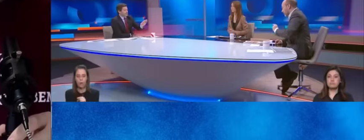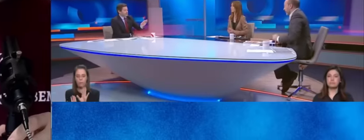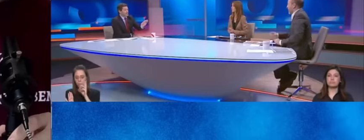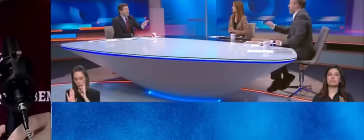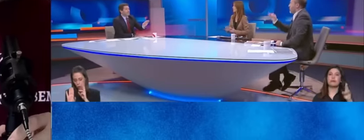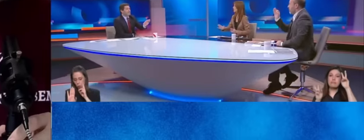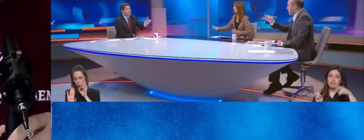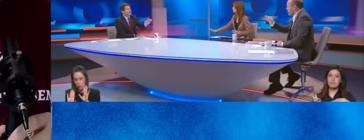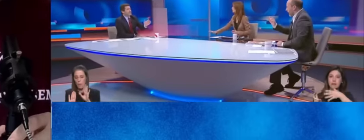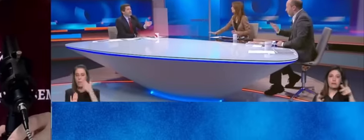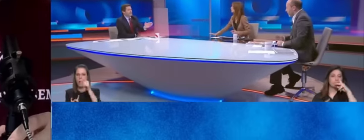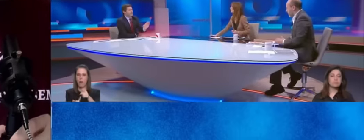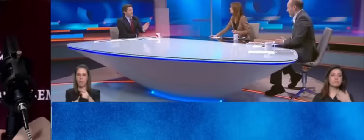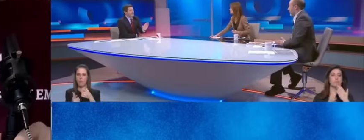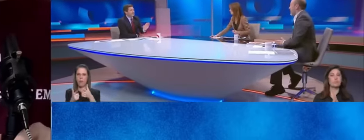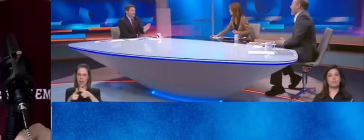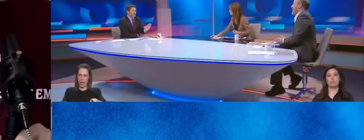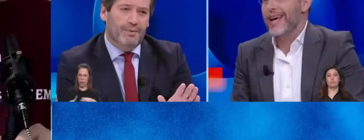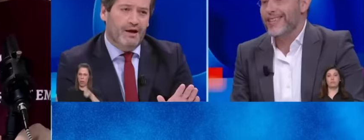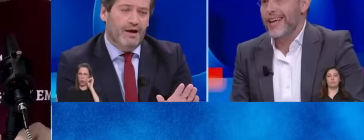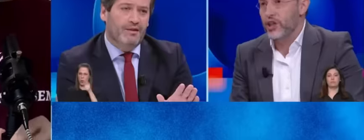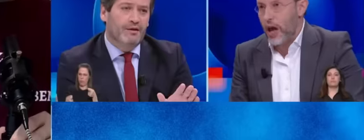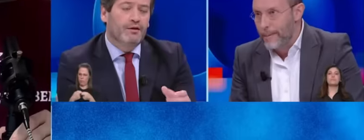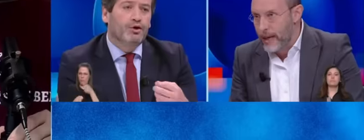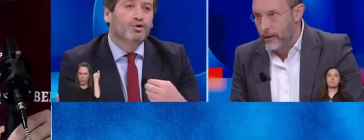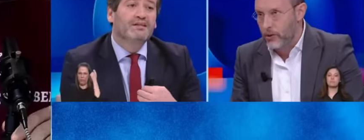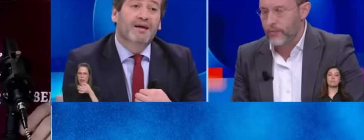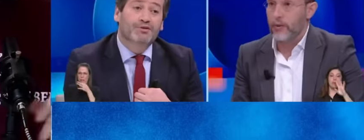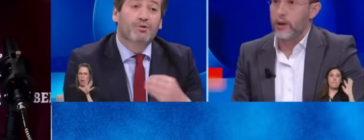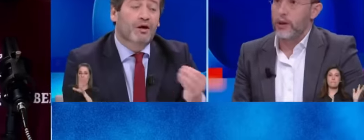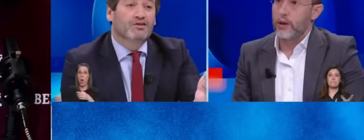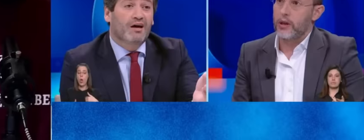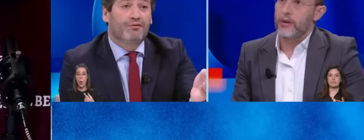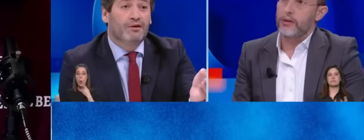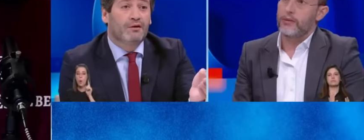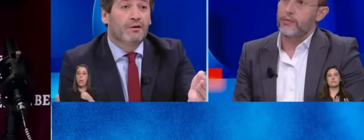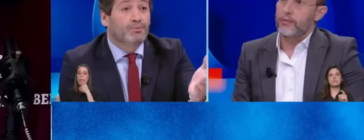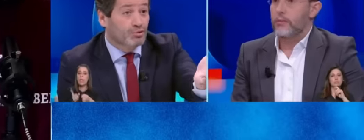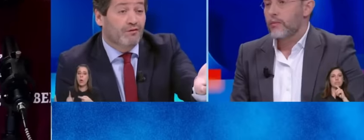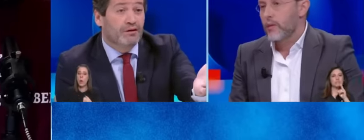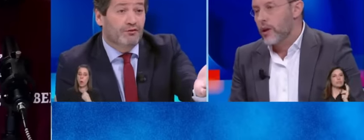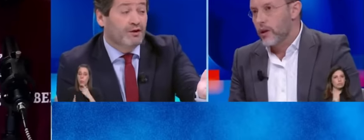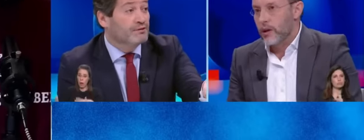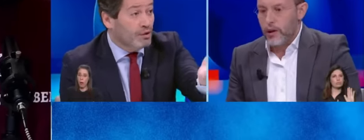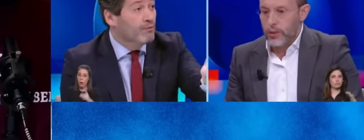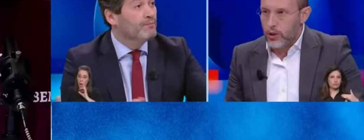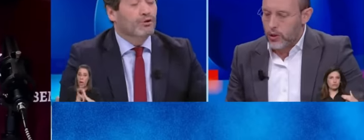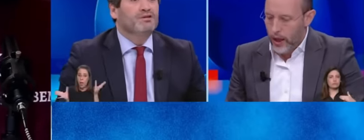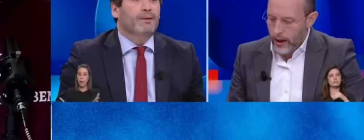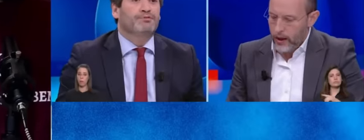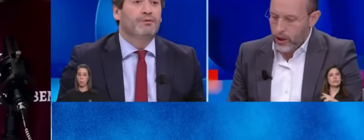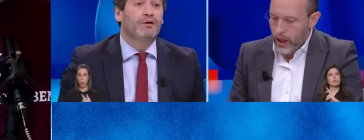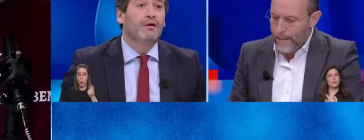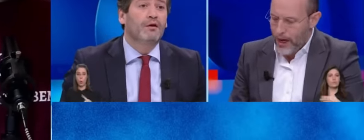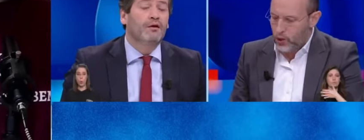falo dest tema di já vai ter oportunidade já vai ter a oportunidade de responder Vamos só deixar o Rui Tavares